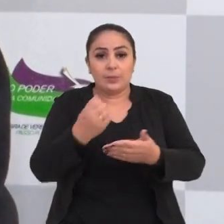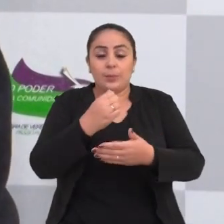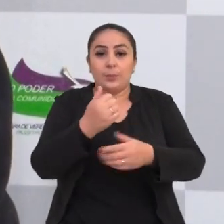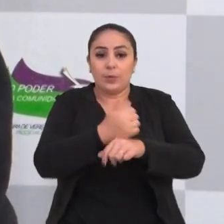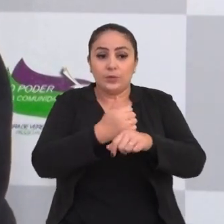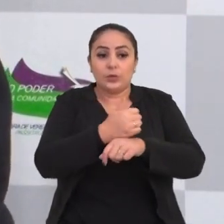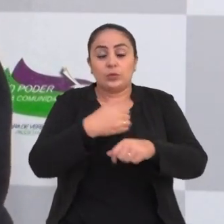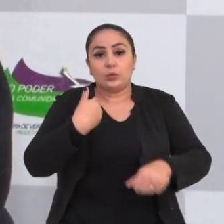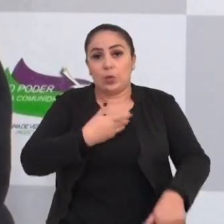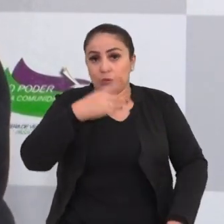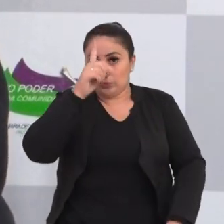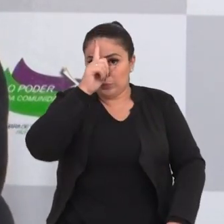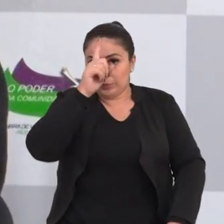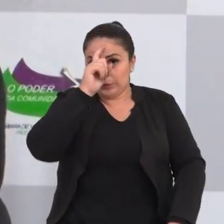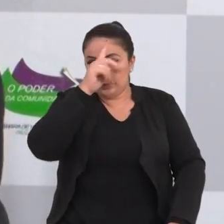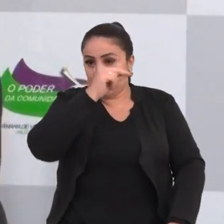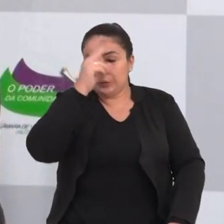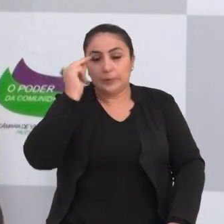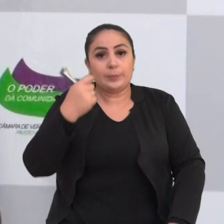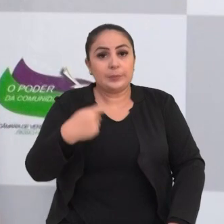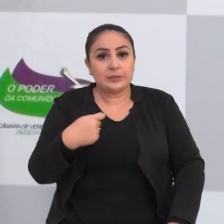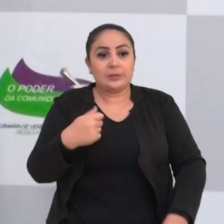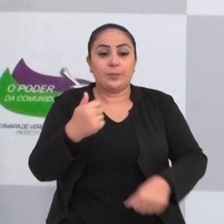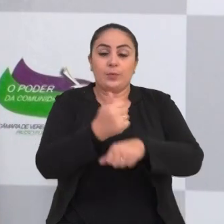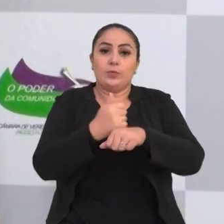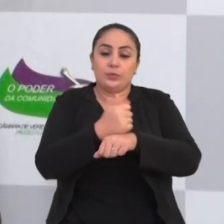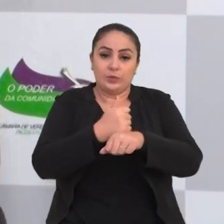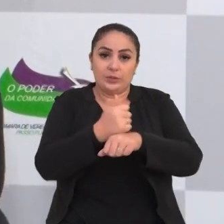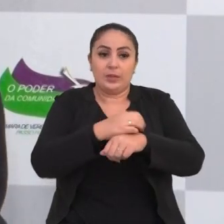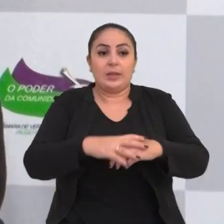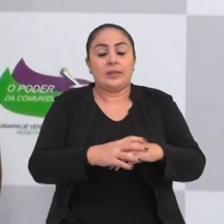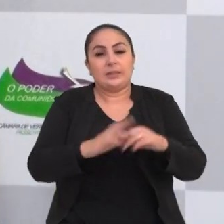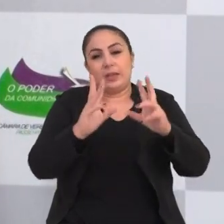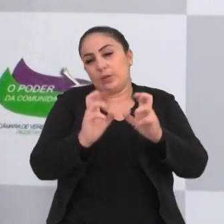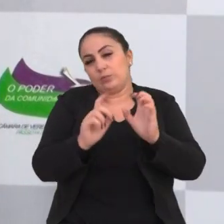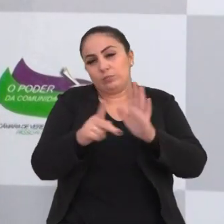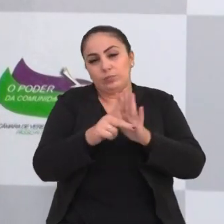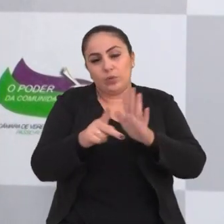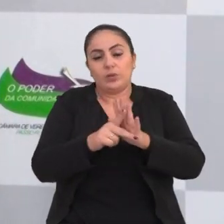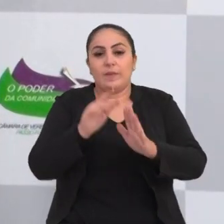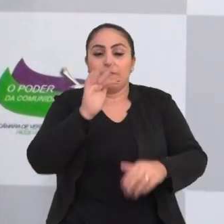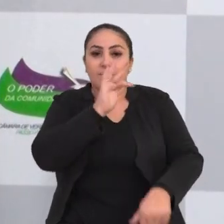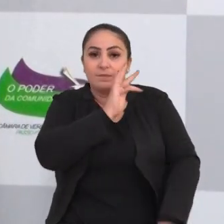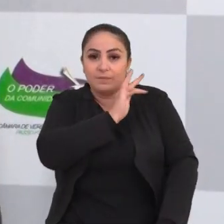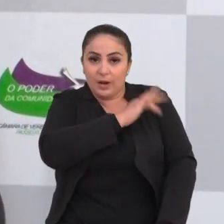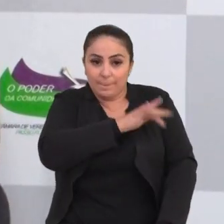O nosso Hospital Municipal carece de profissionais na parte de